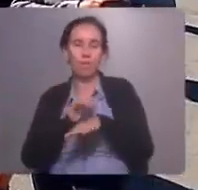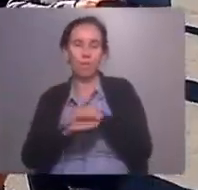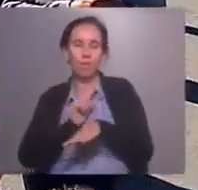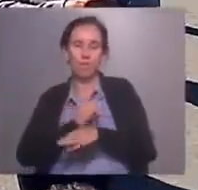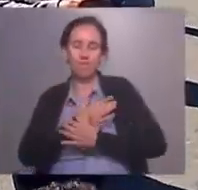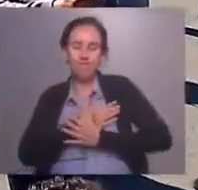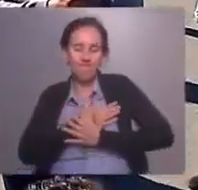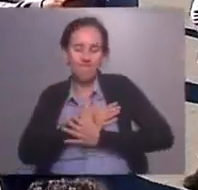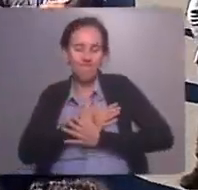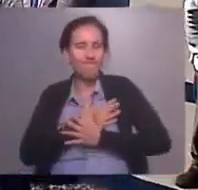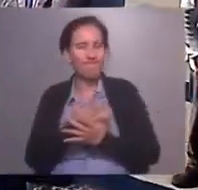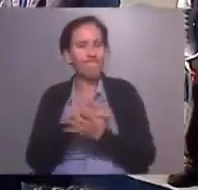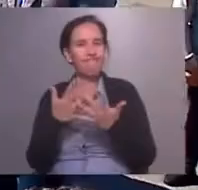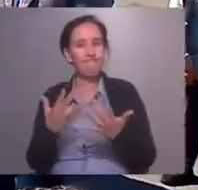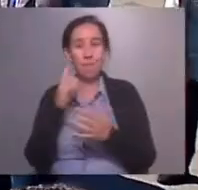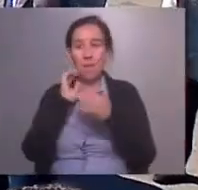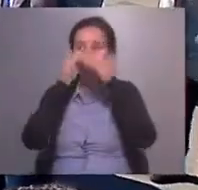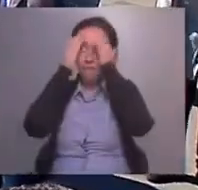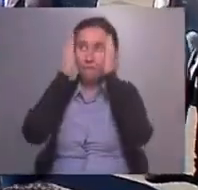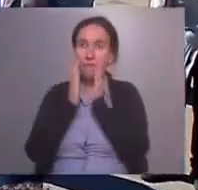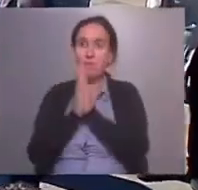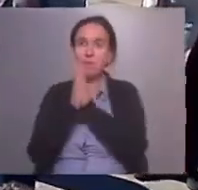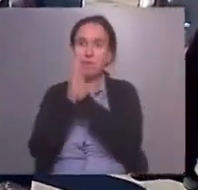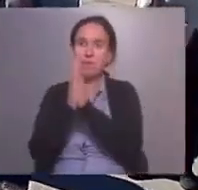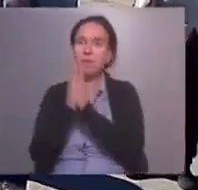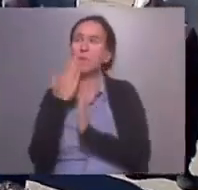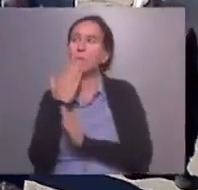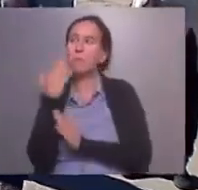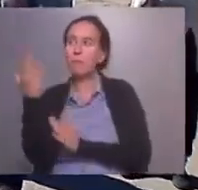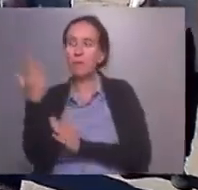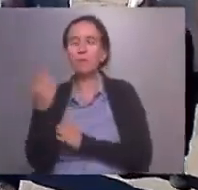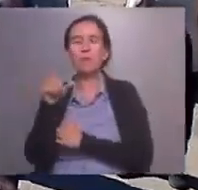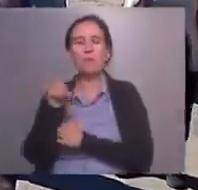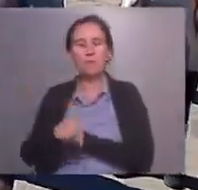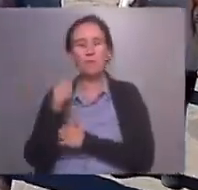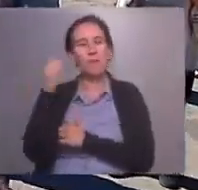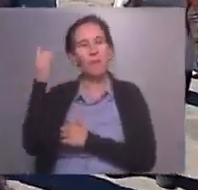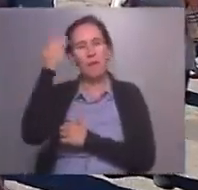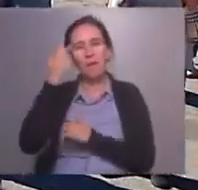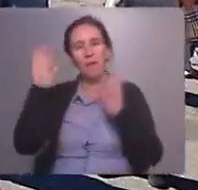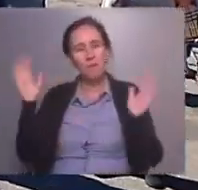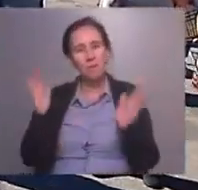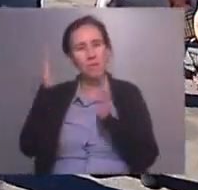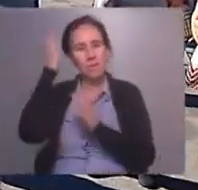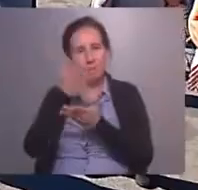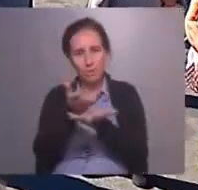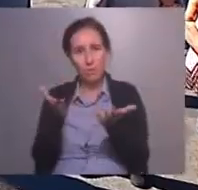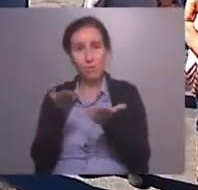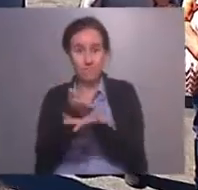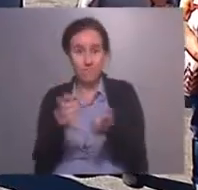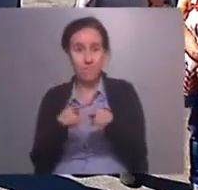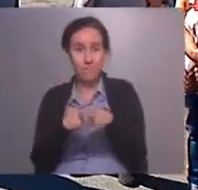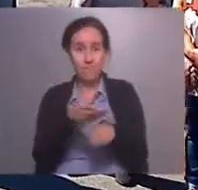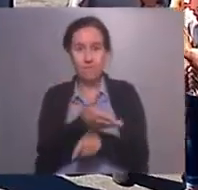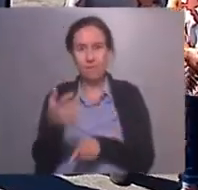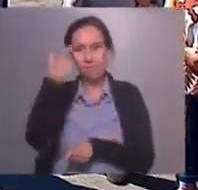minha tão grande culpa. E peço à Virgem Maria, aos anjos e santos e a vós, irmãos,